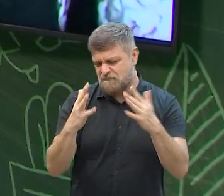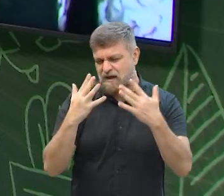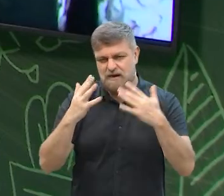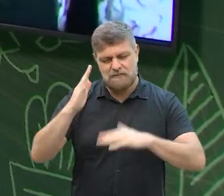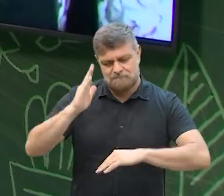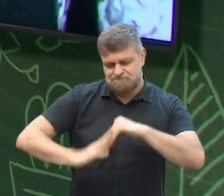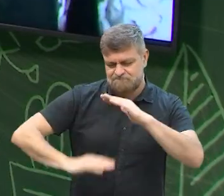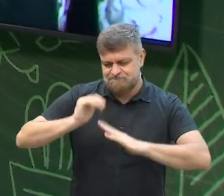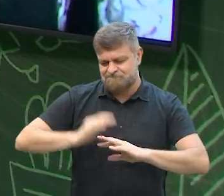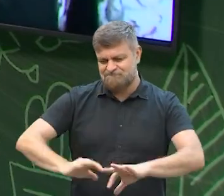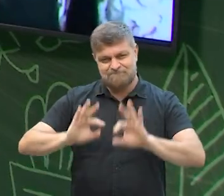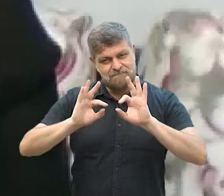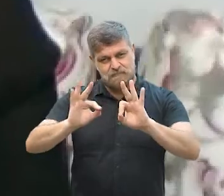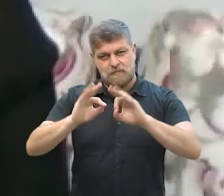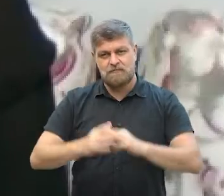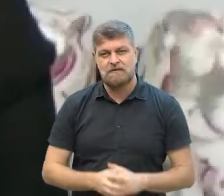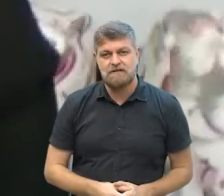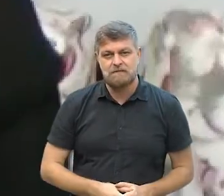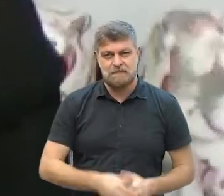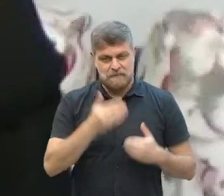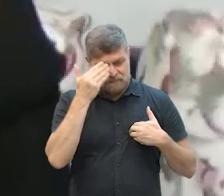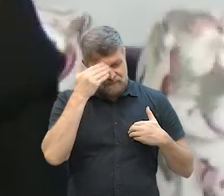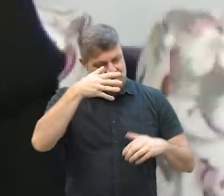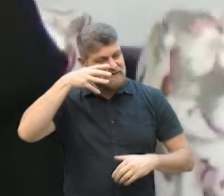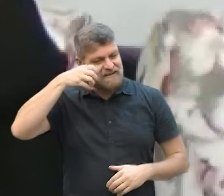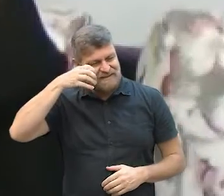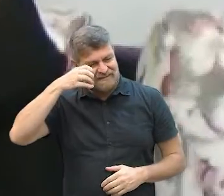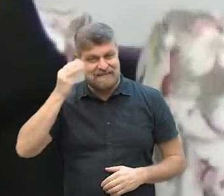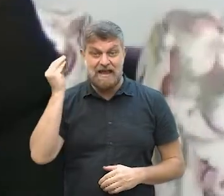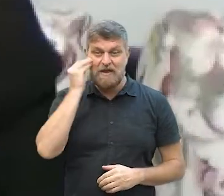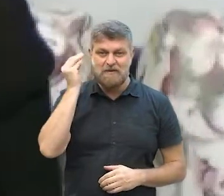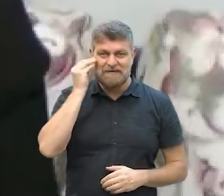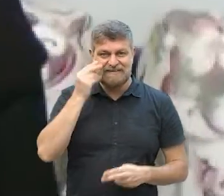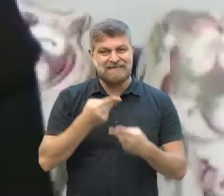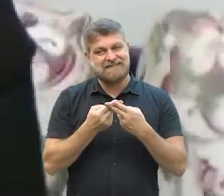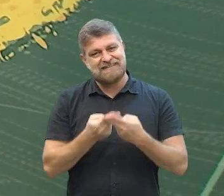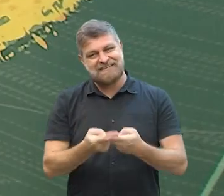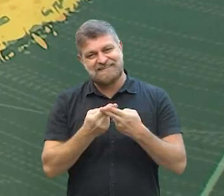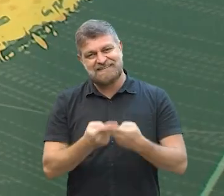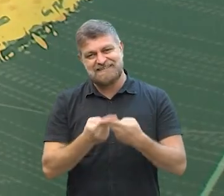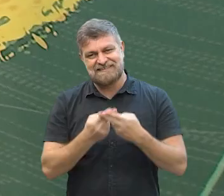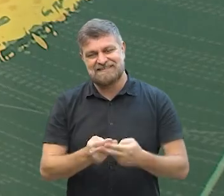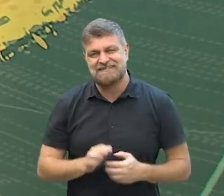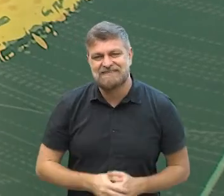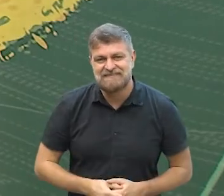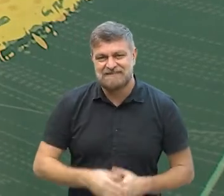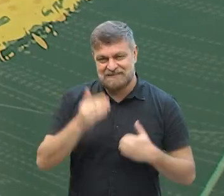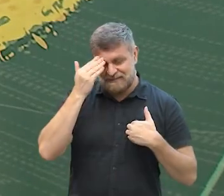iniciativa. Obrigada, André, pela oportunidade e pela paciência. Então tá bom, muito